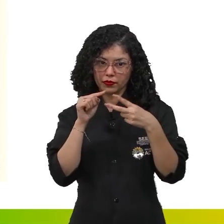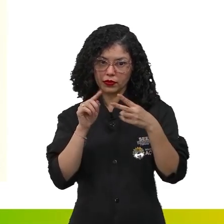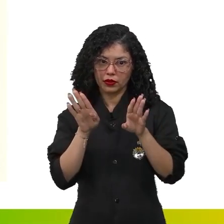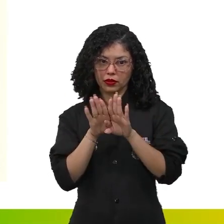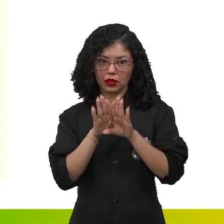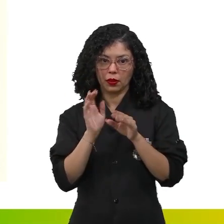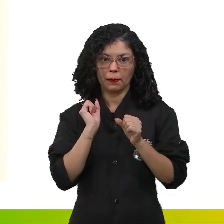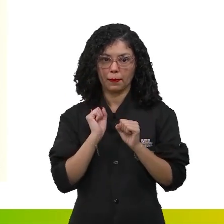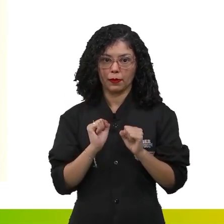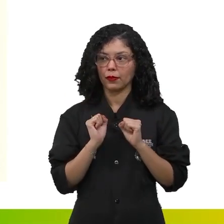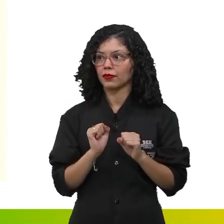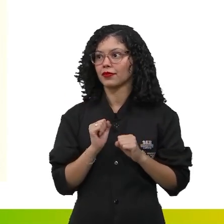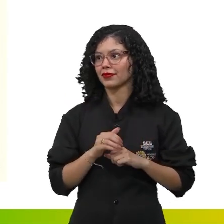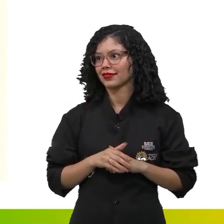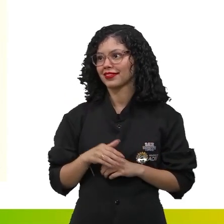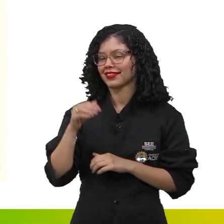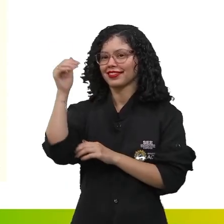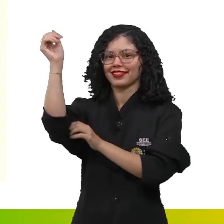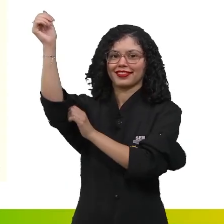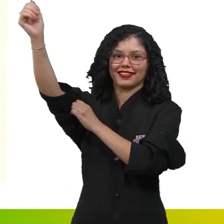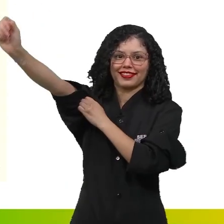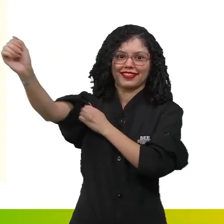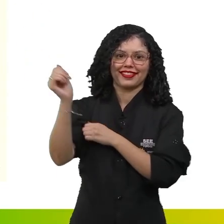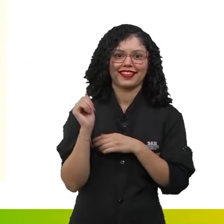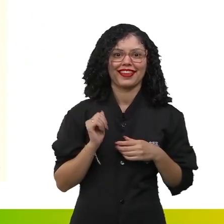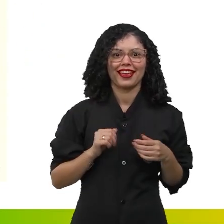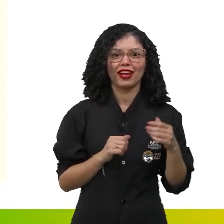podem causar atrofia. Ai!